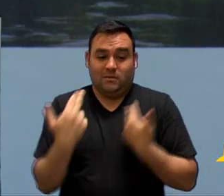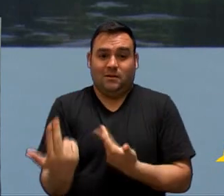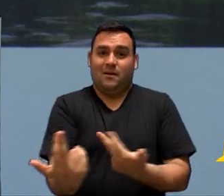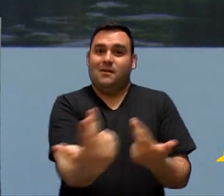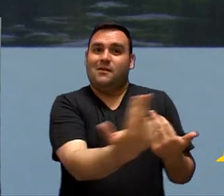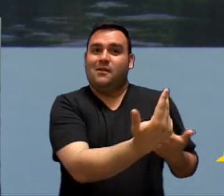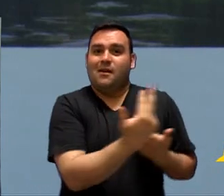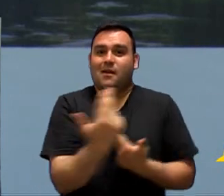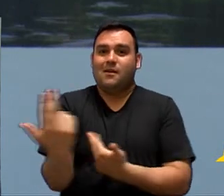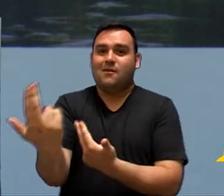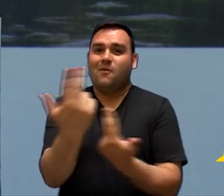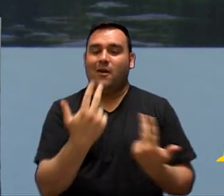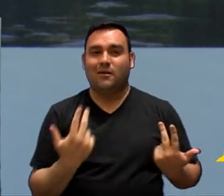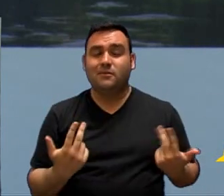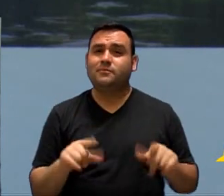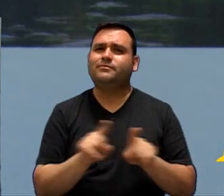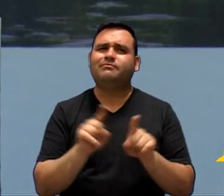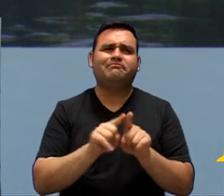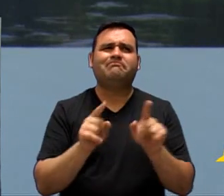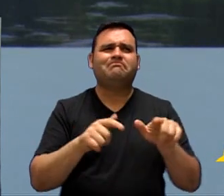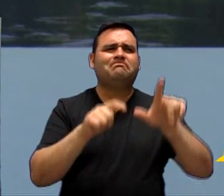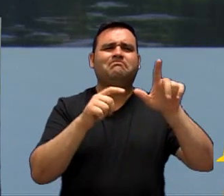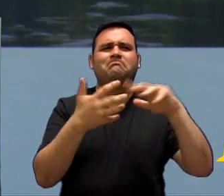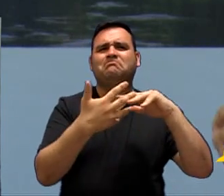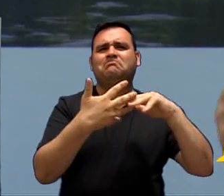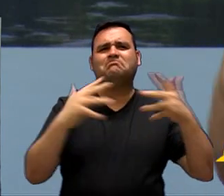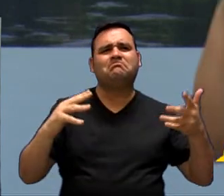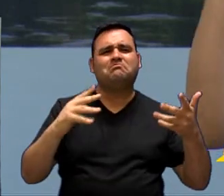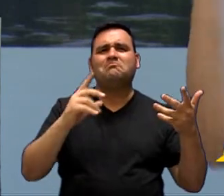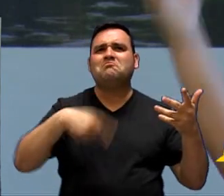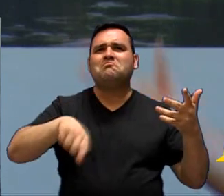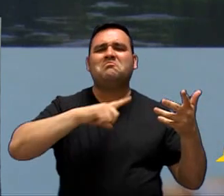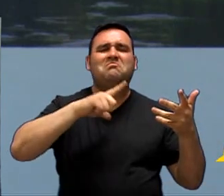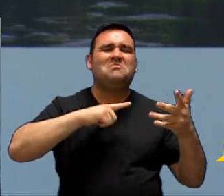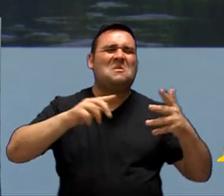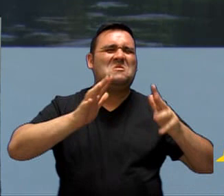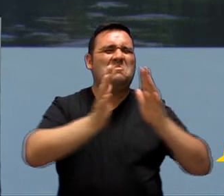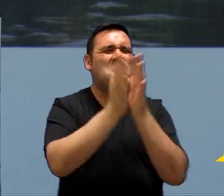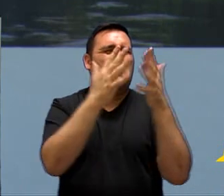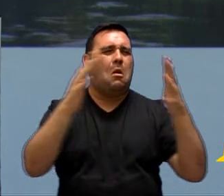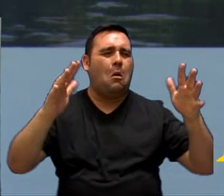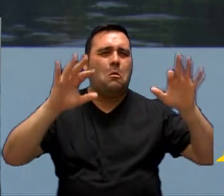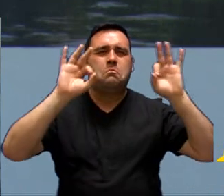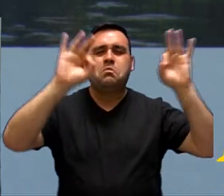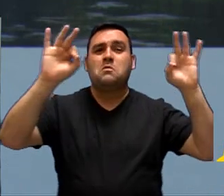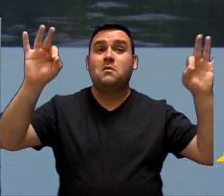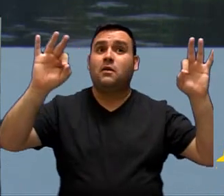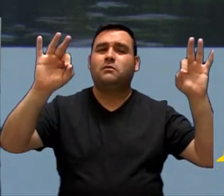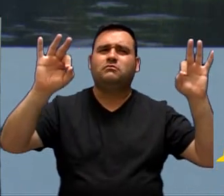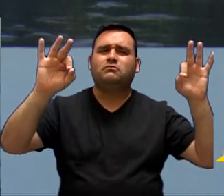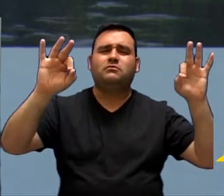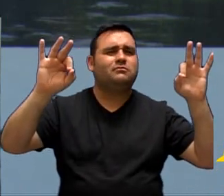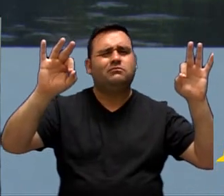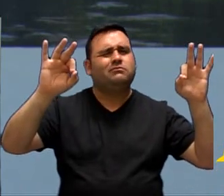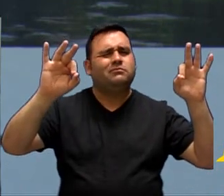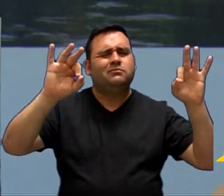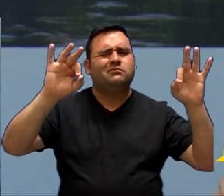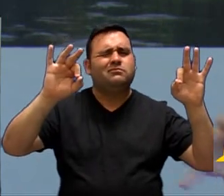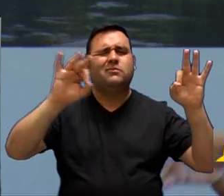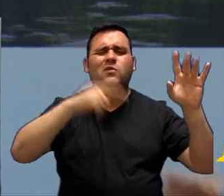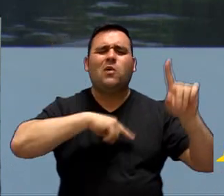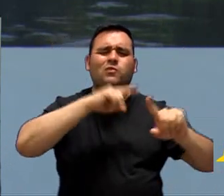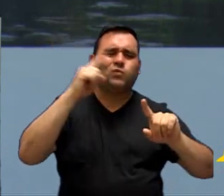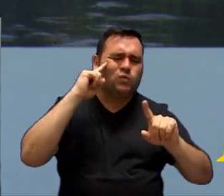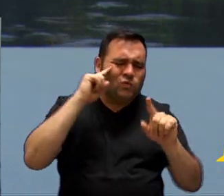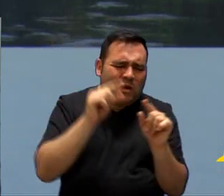todos nós aqui, e que, independente que não façamos coisas tão extraordinárias, espetaculares, a gente muda o mundo todos os dias um pouquinho